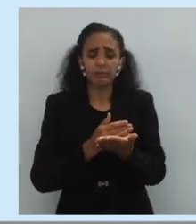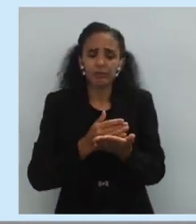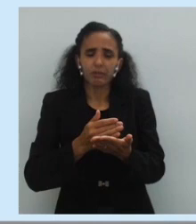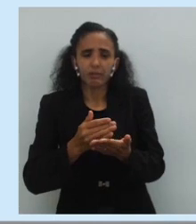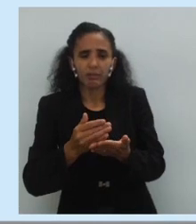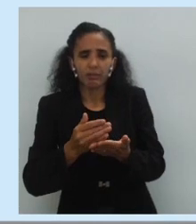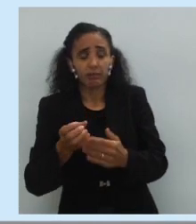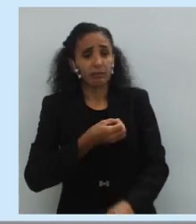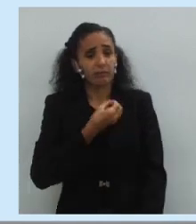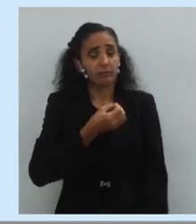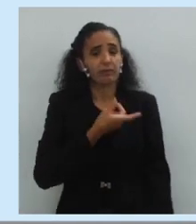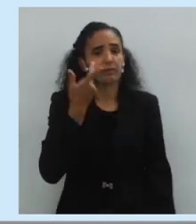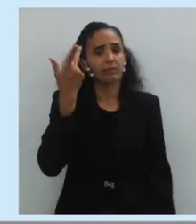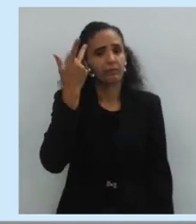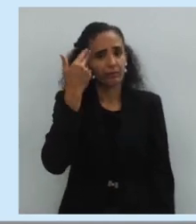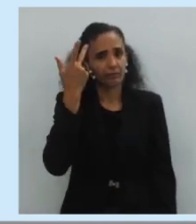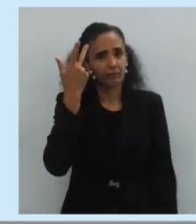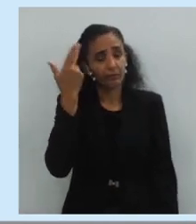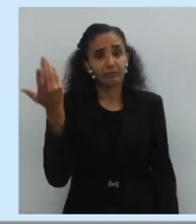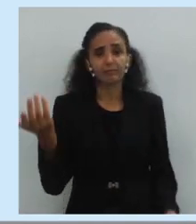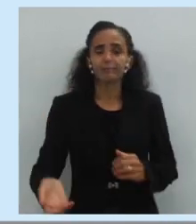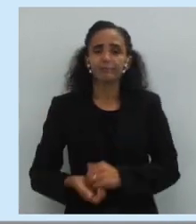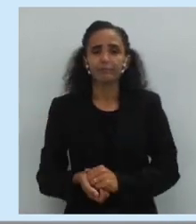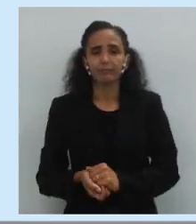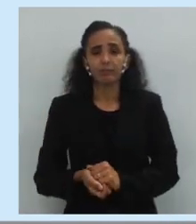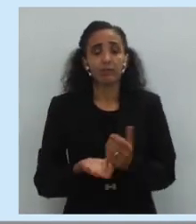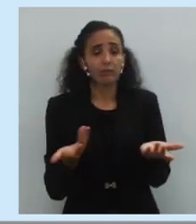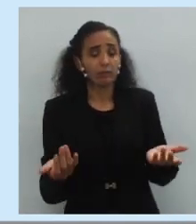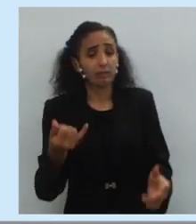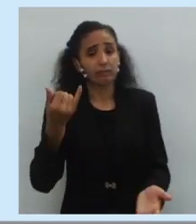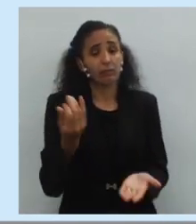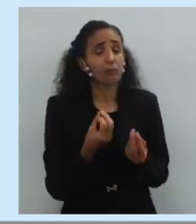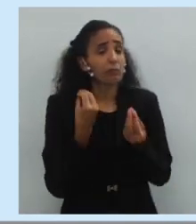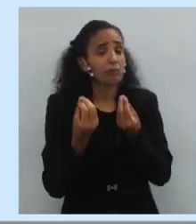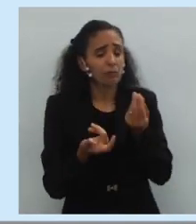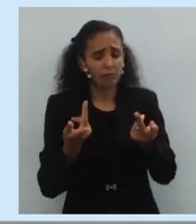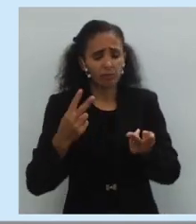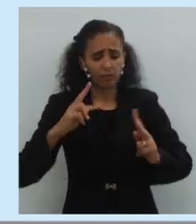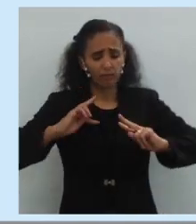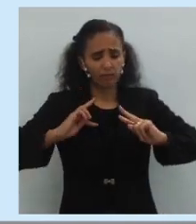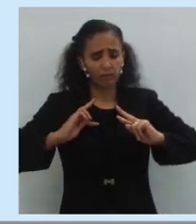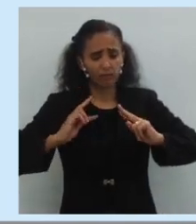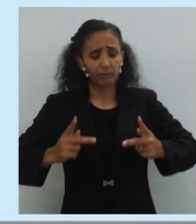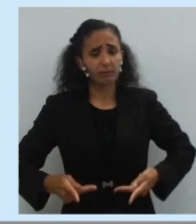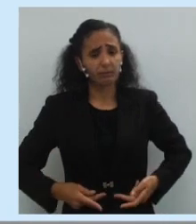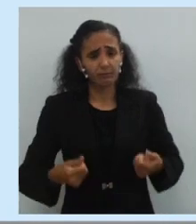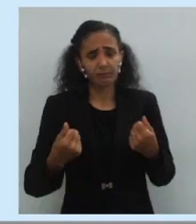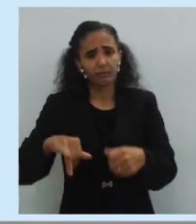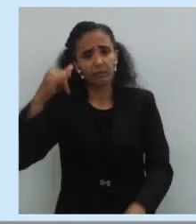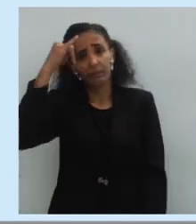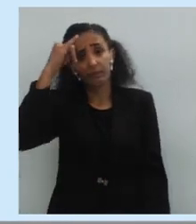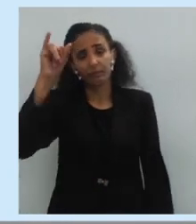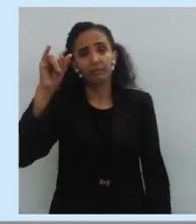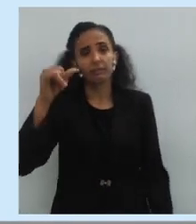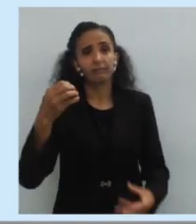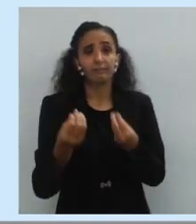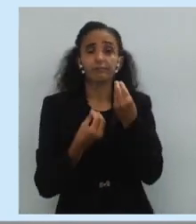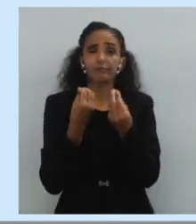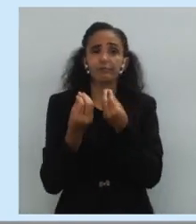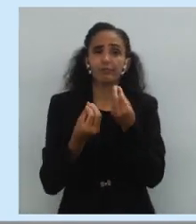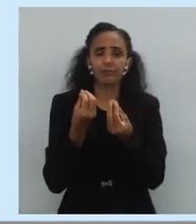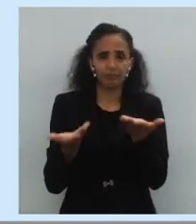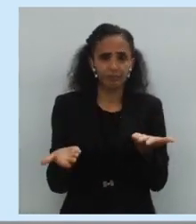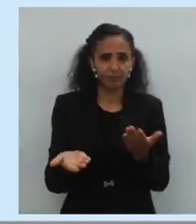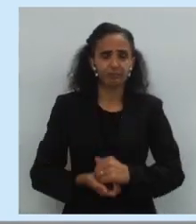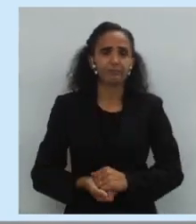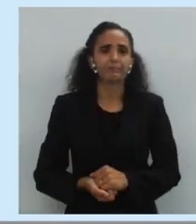à normalidade. Então, quando se fala de prevenção, como é que eu posso fazer